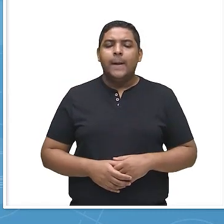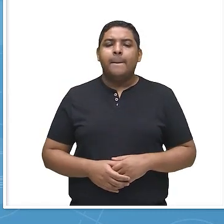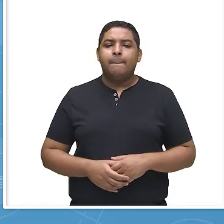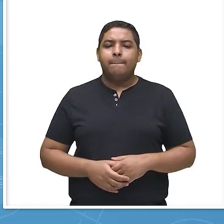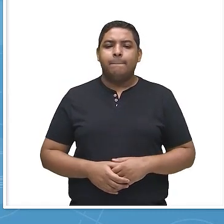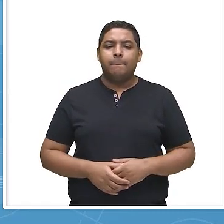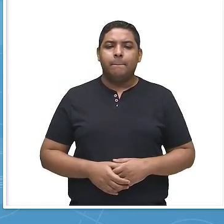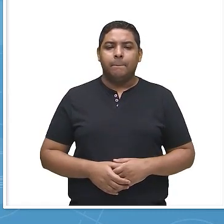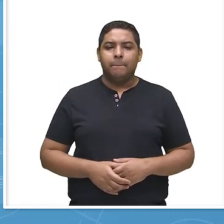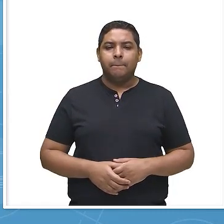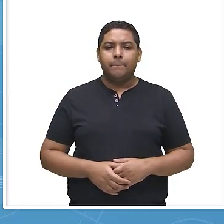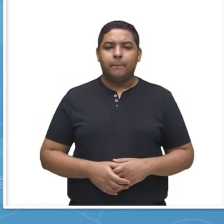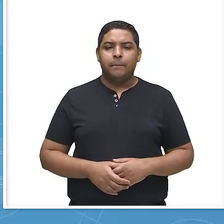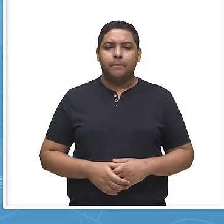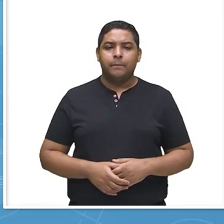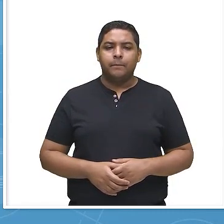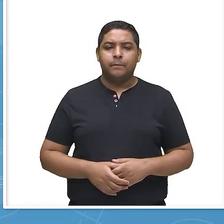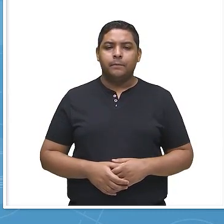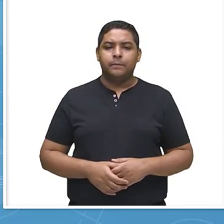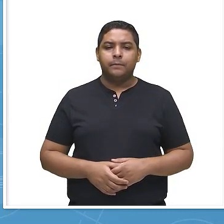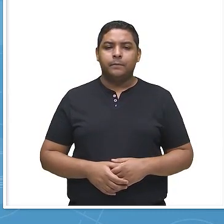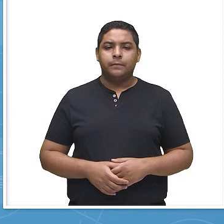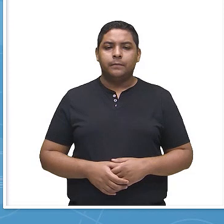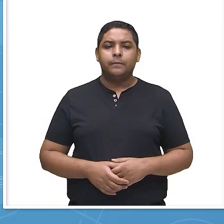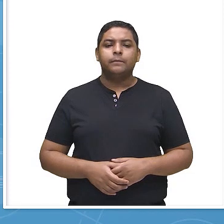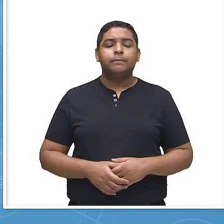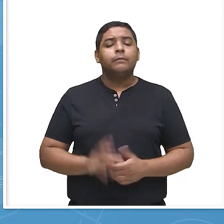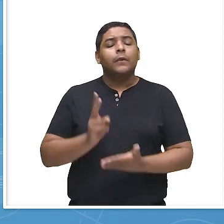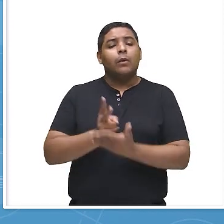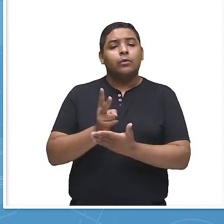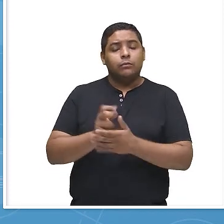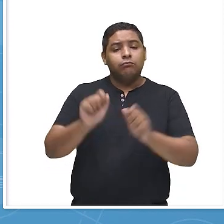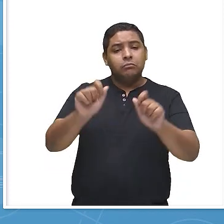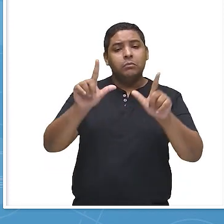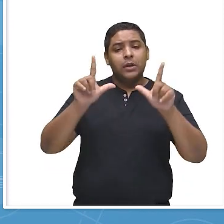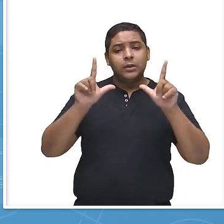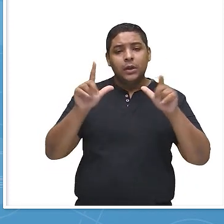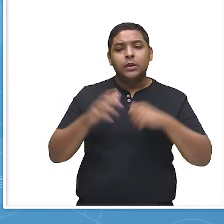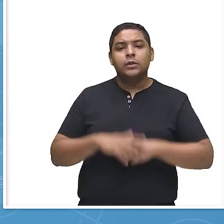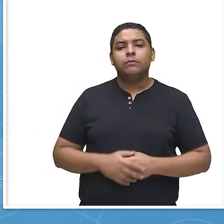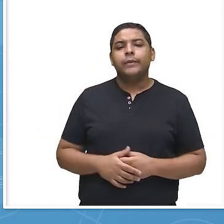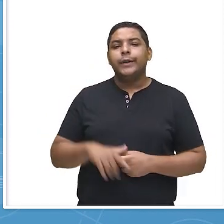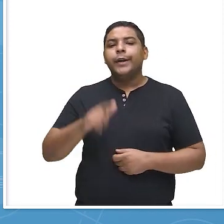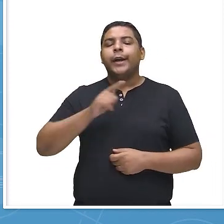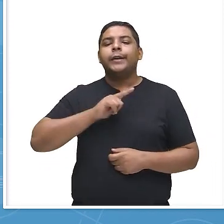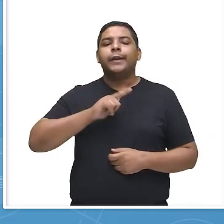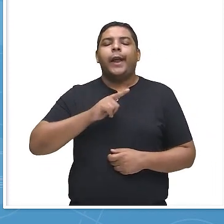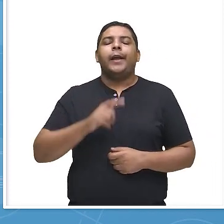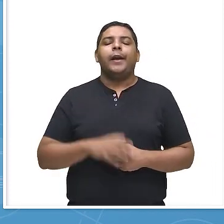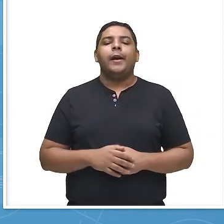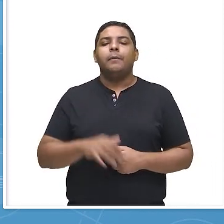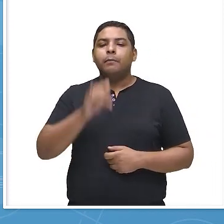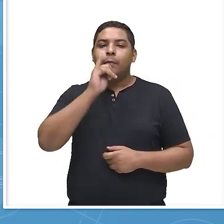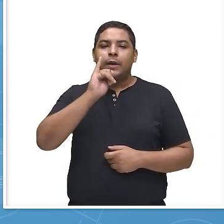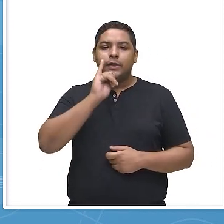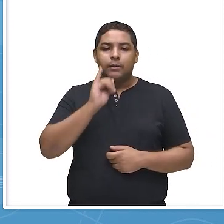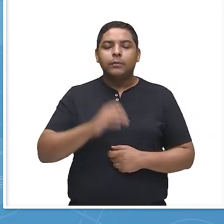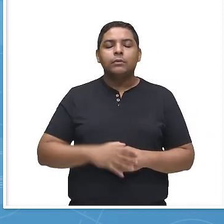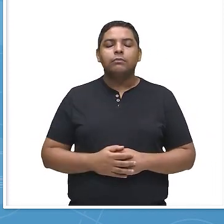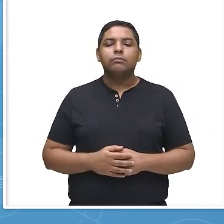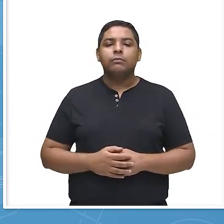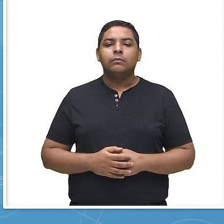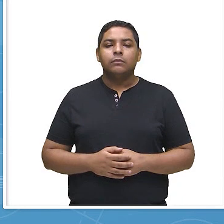também. As paisagens, vamos continuar, as paisagens e as suas marcas no tempo. As